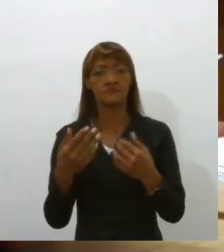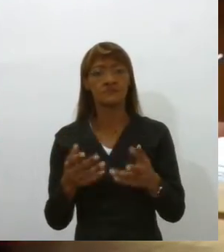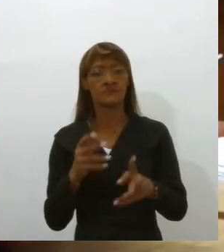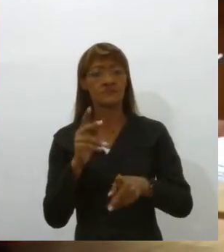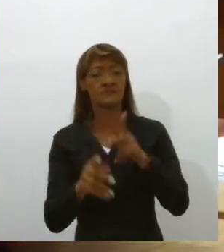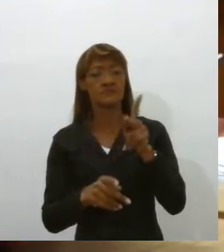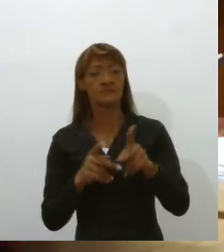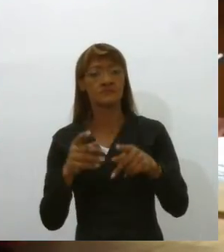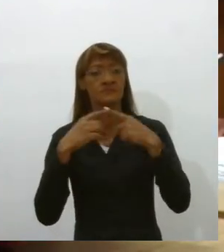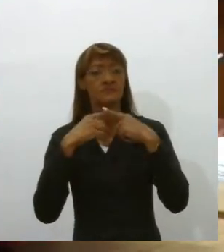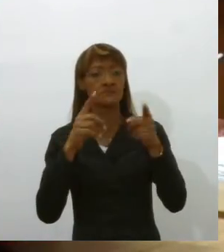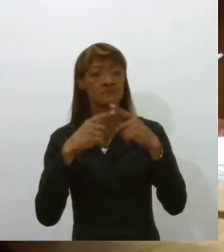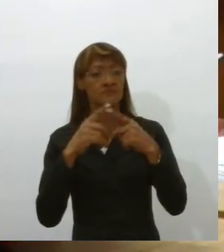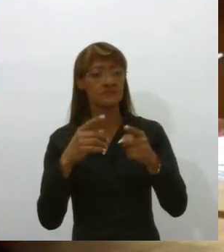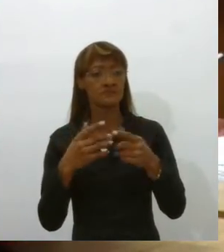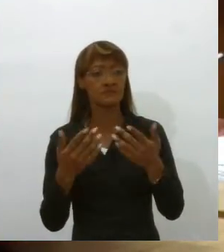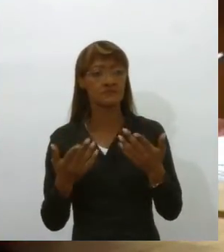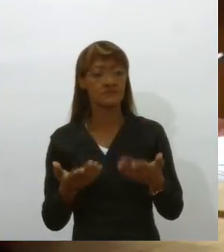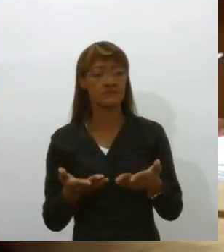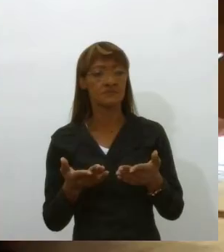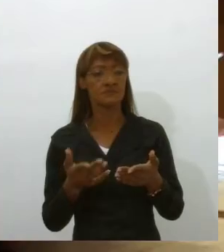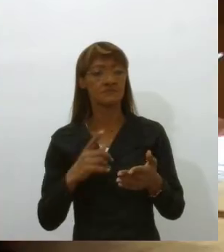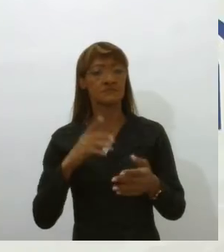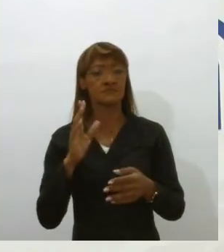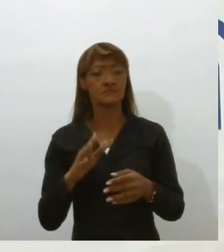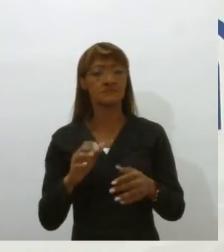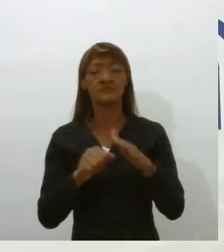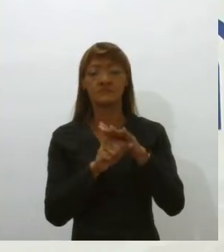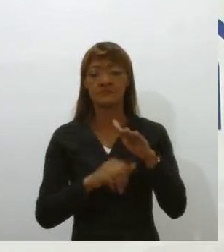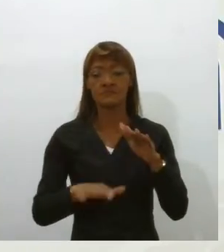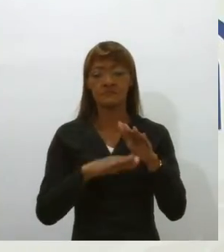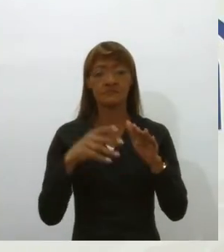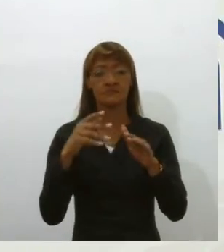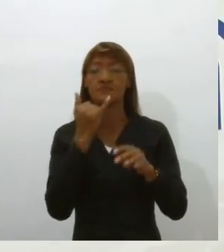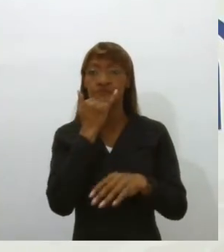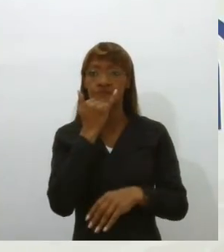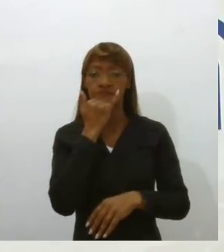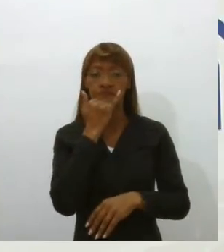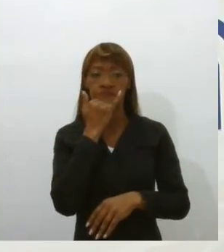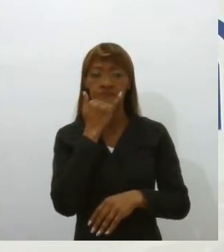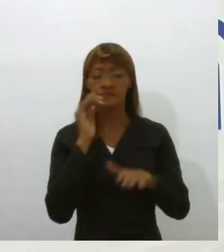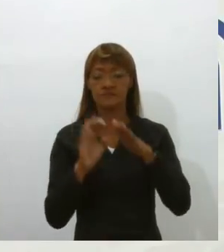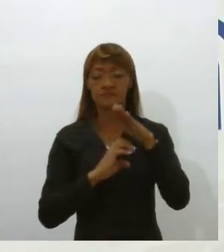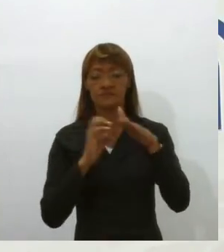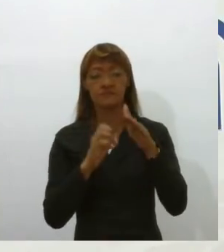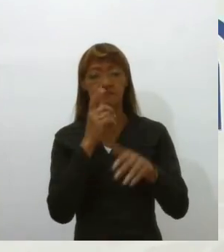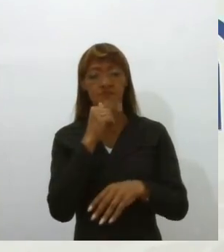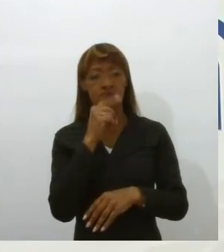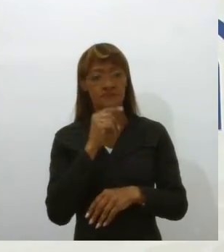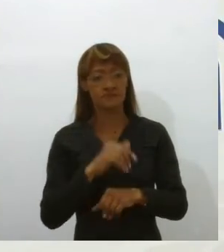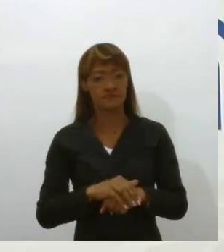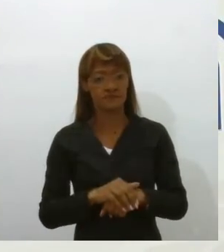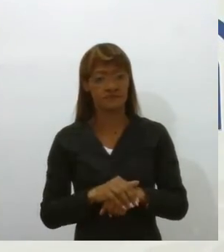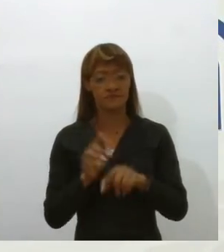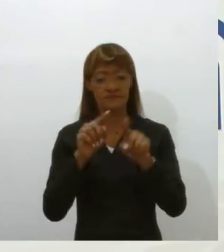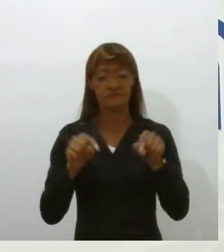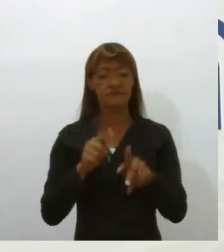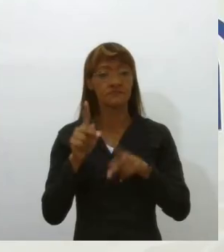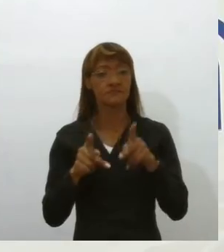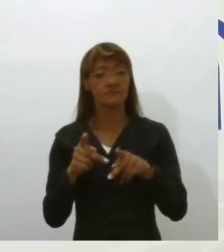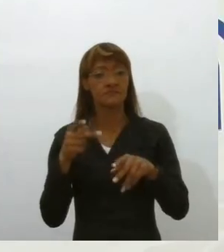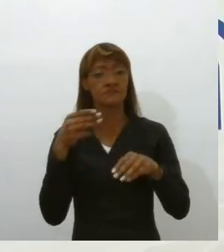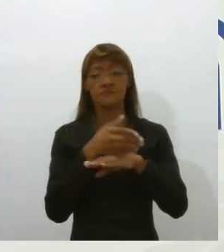serviços prestados pela Companhia de Saneamento de Sergipe, a DESO. Vocês acompanharam o projeto Gabinete Popular. A gente visitou 75